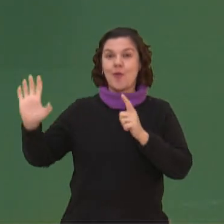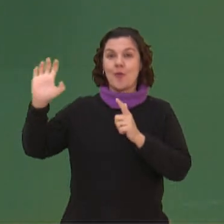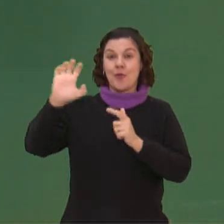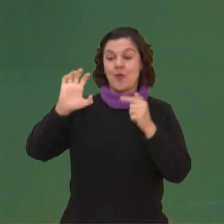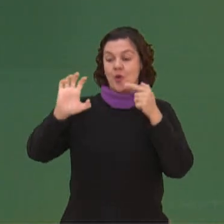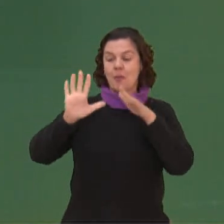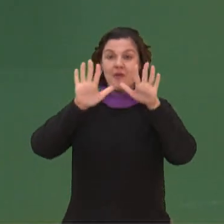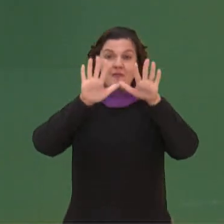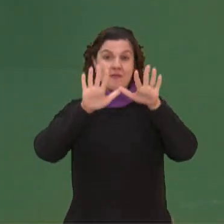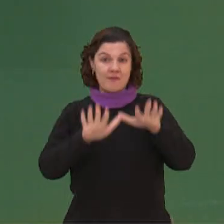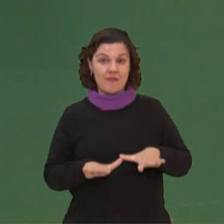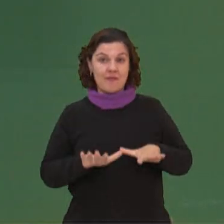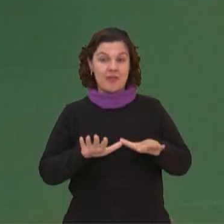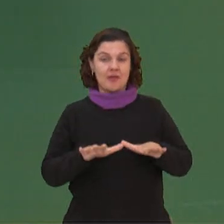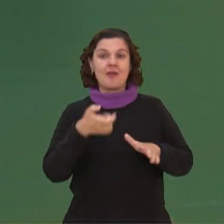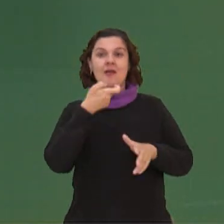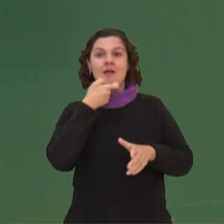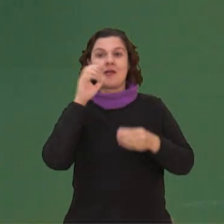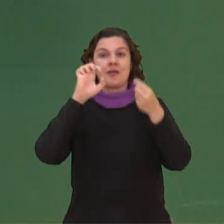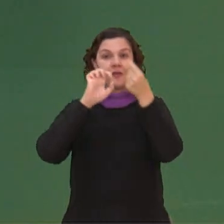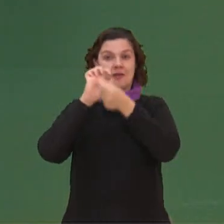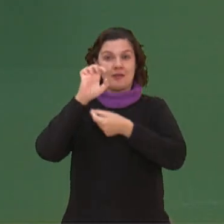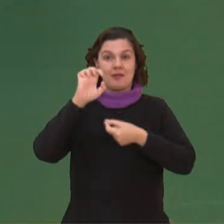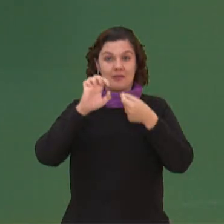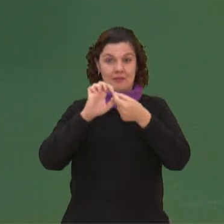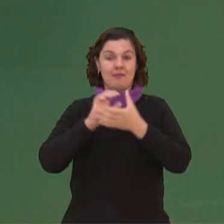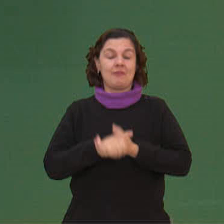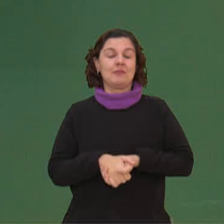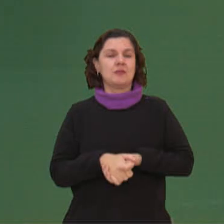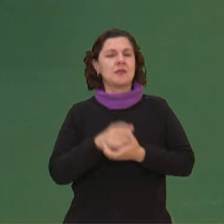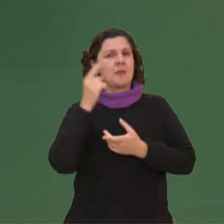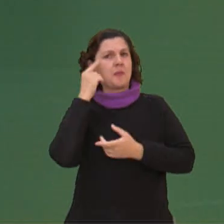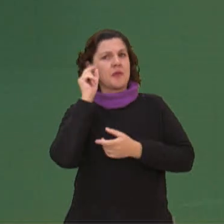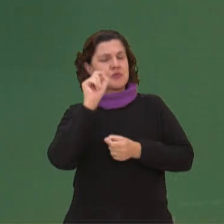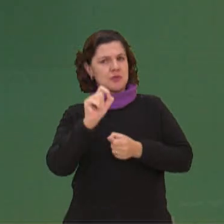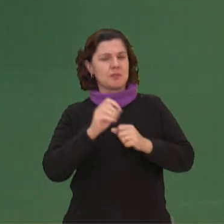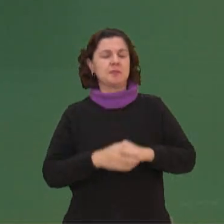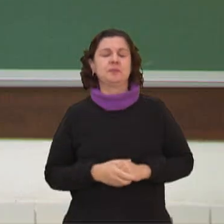Unido. Pensa que até pouco tempo acontecia o seguinte,